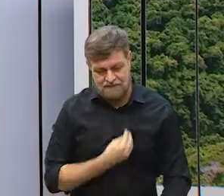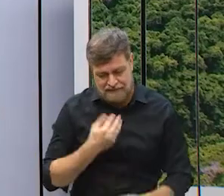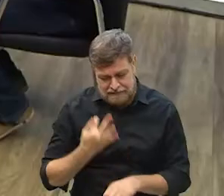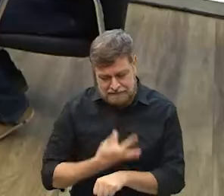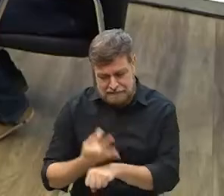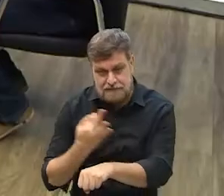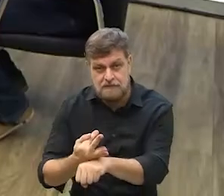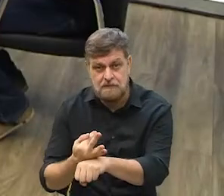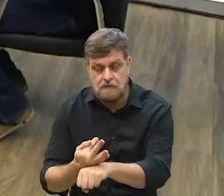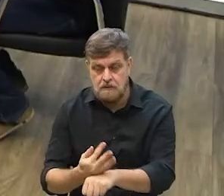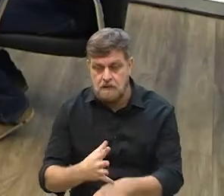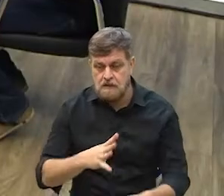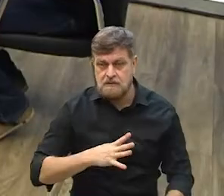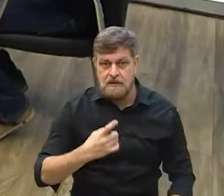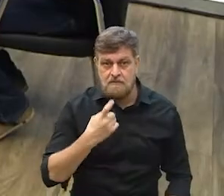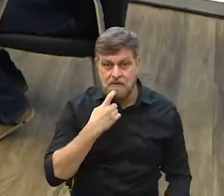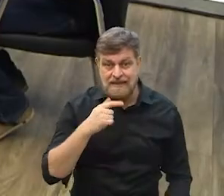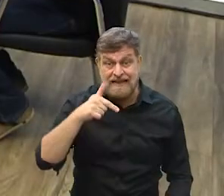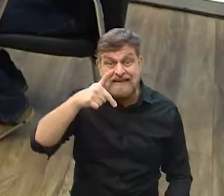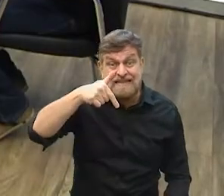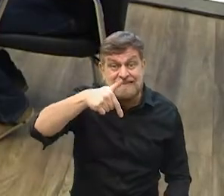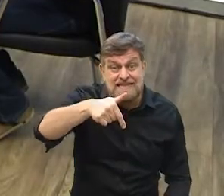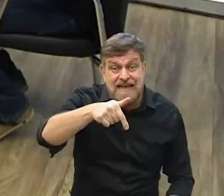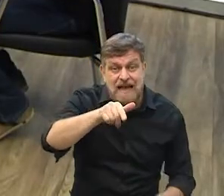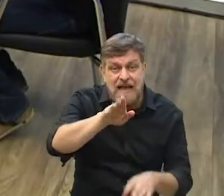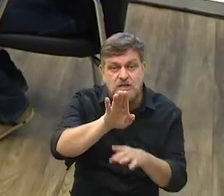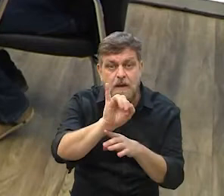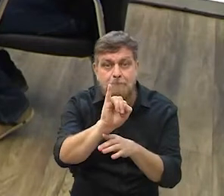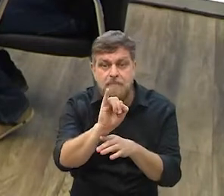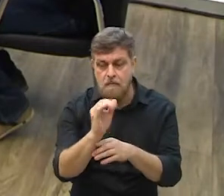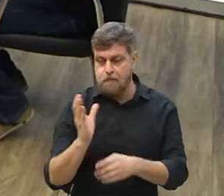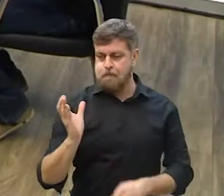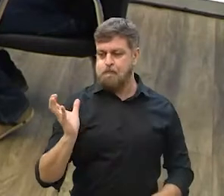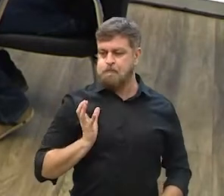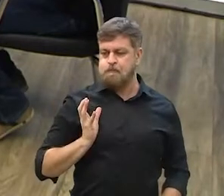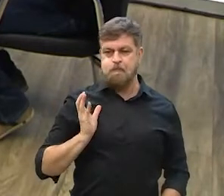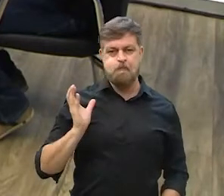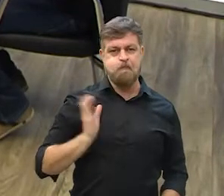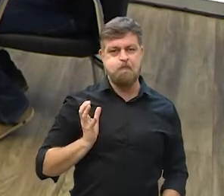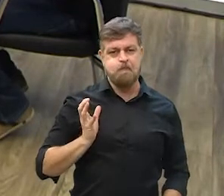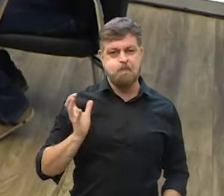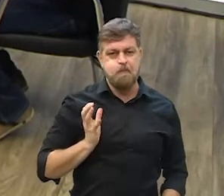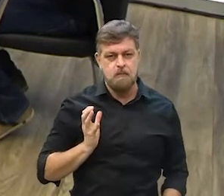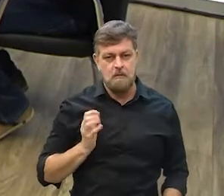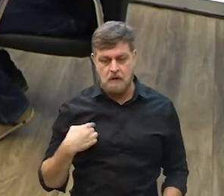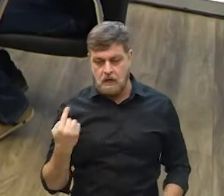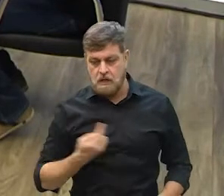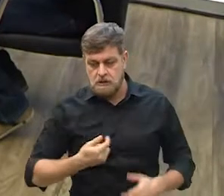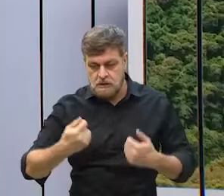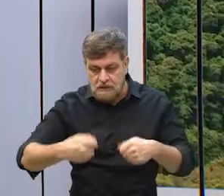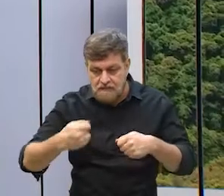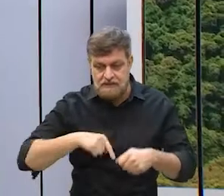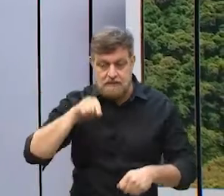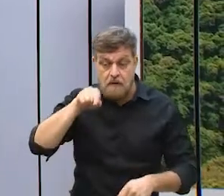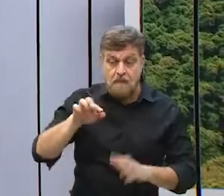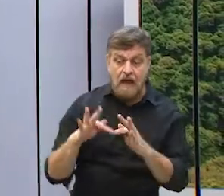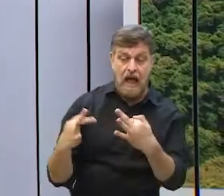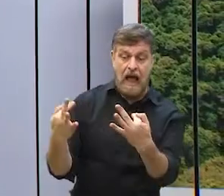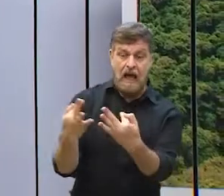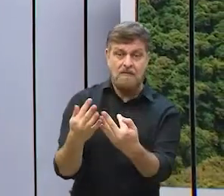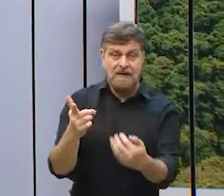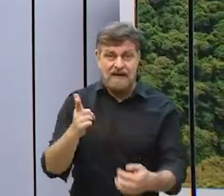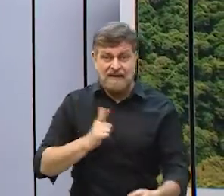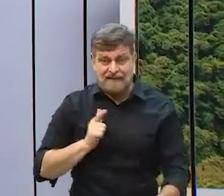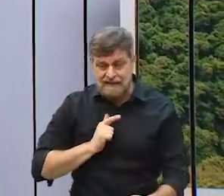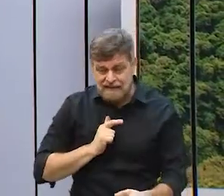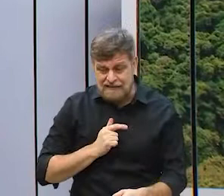do município que tem quase 7 bilhões de orçamento. Então, nós precisamos dar passos para, pelo